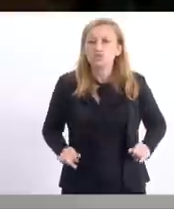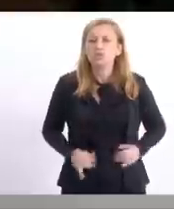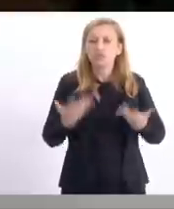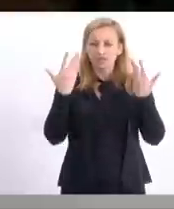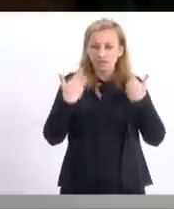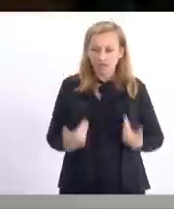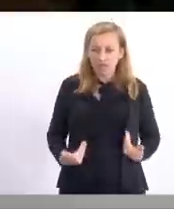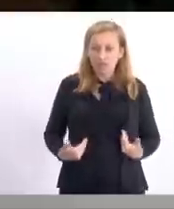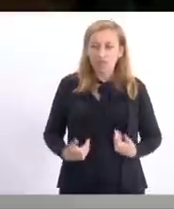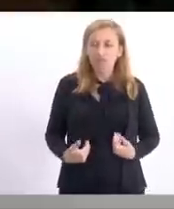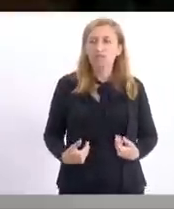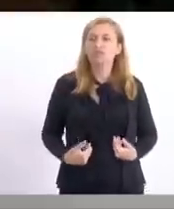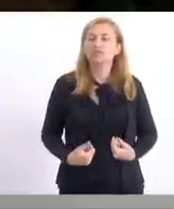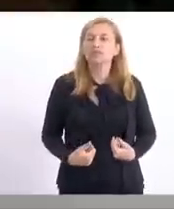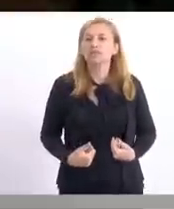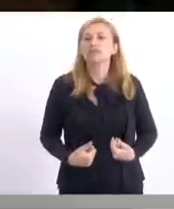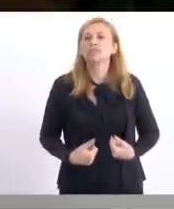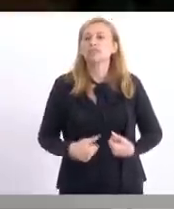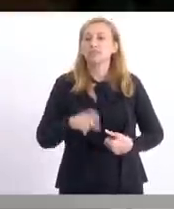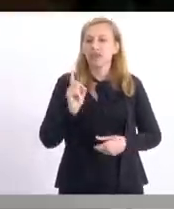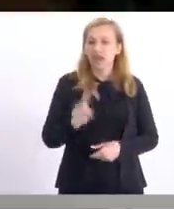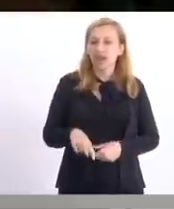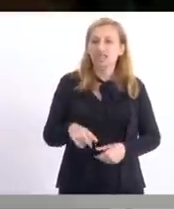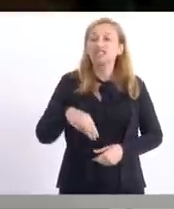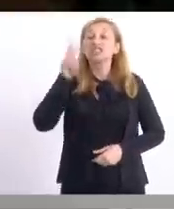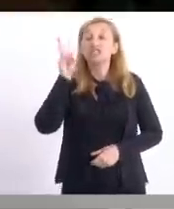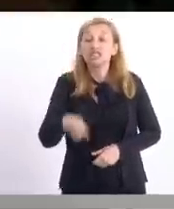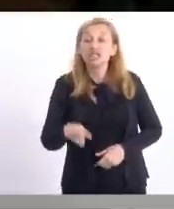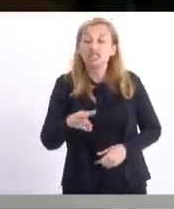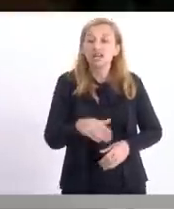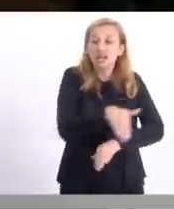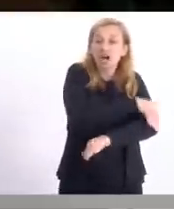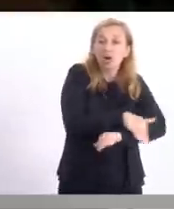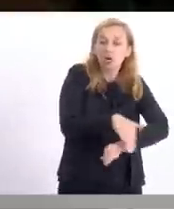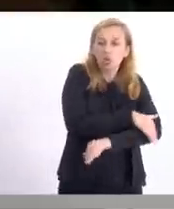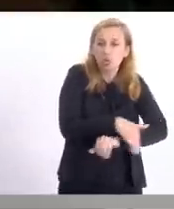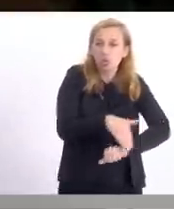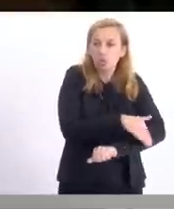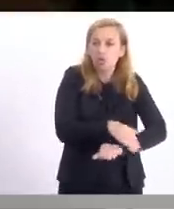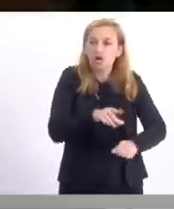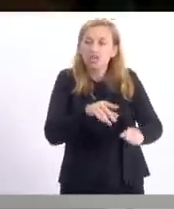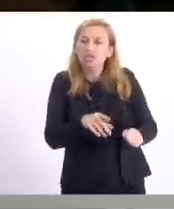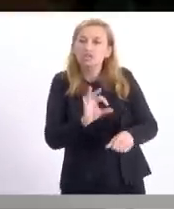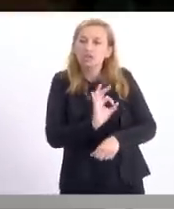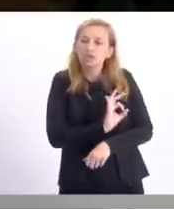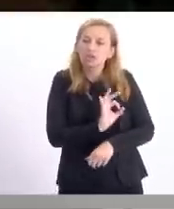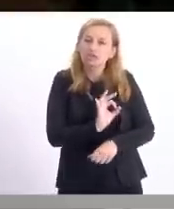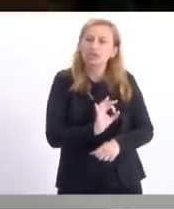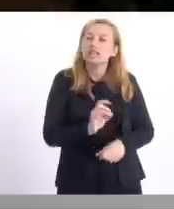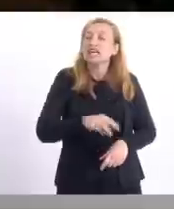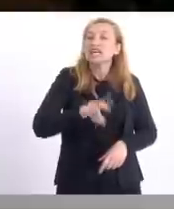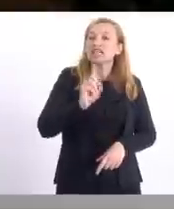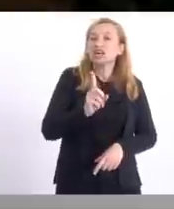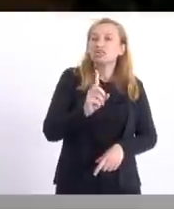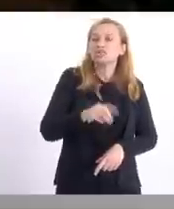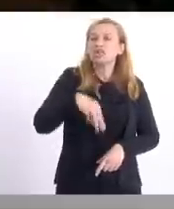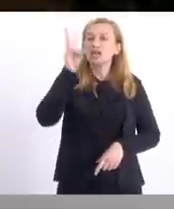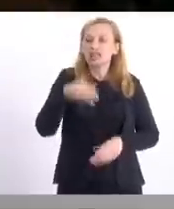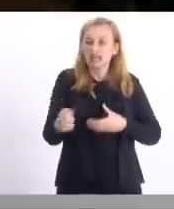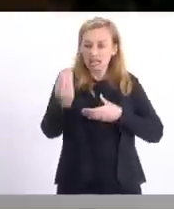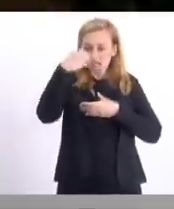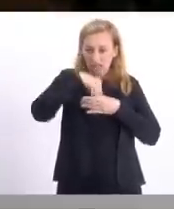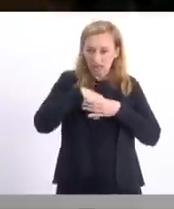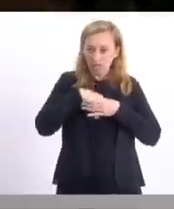E o desgaste físico é de quem está na rua, no patrulhamento, e não de quem está no planejamento,